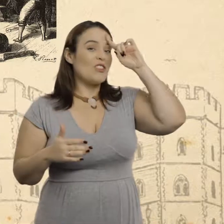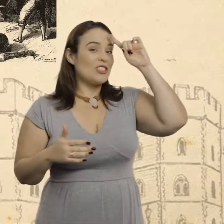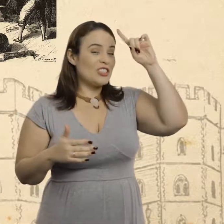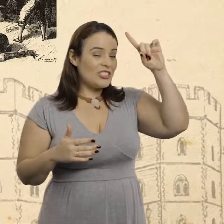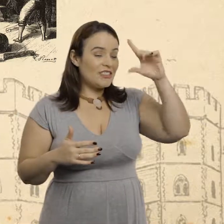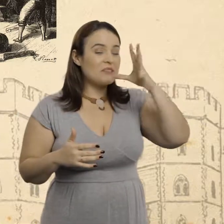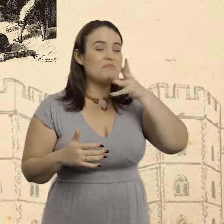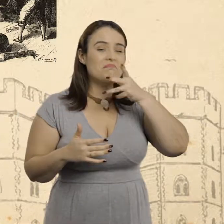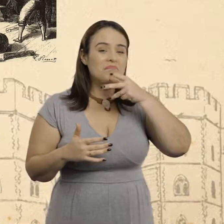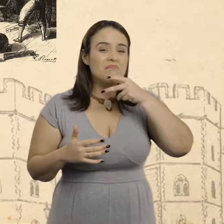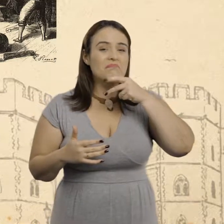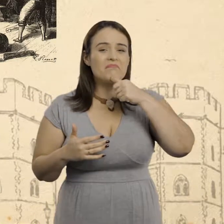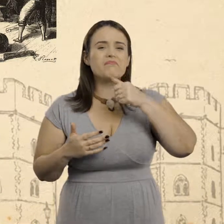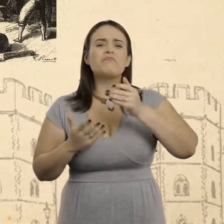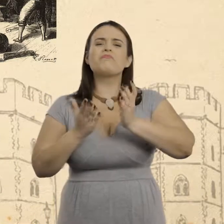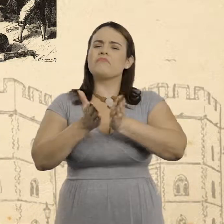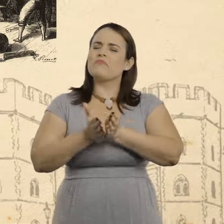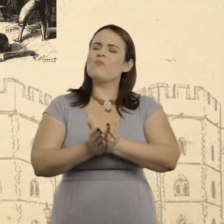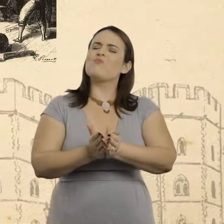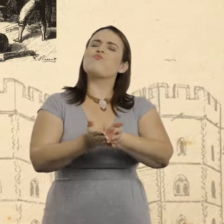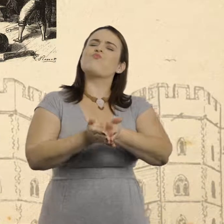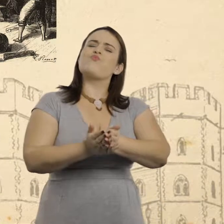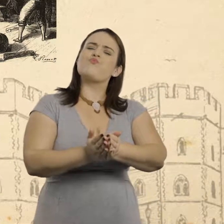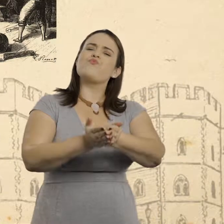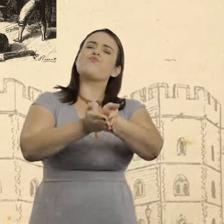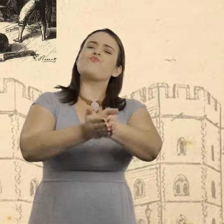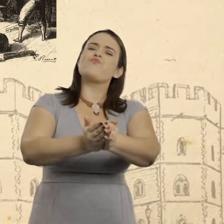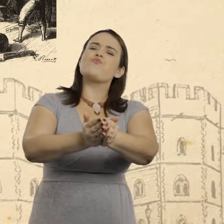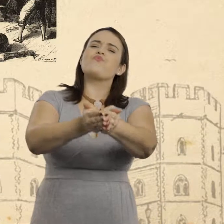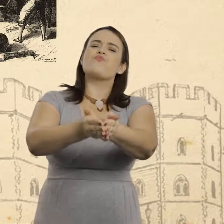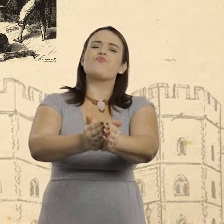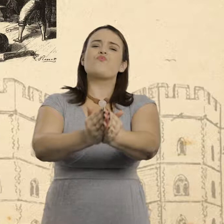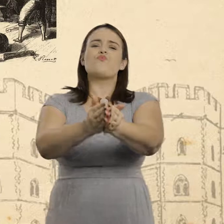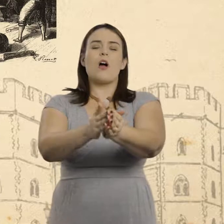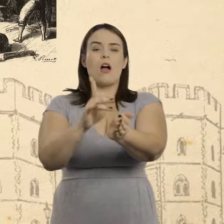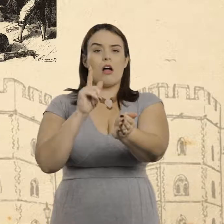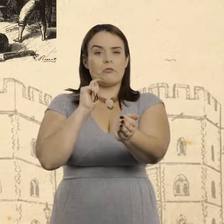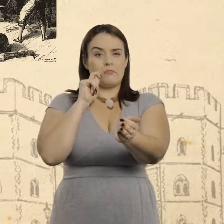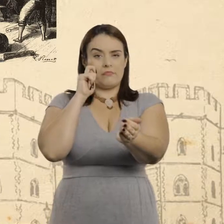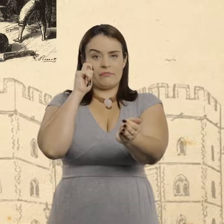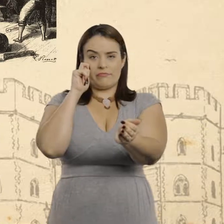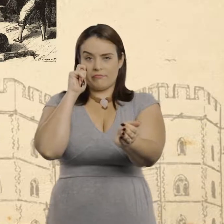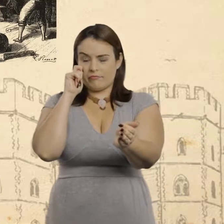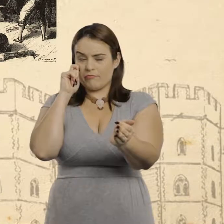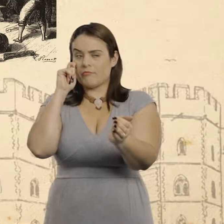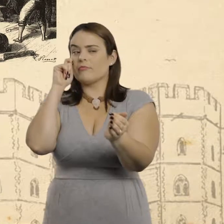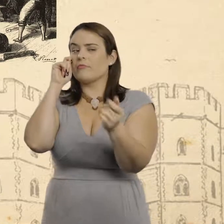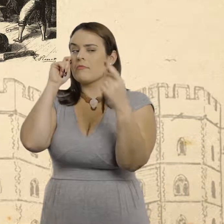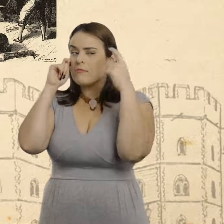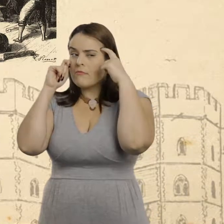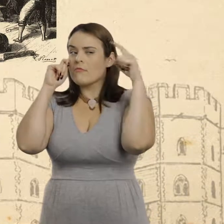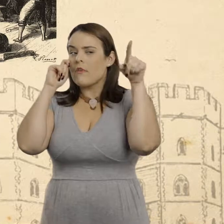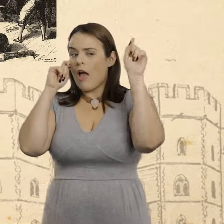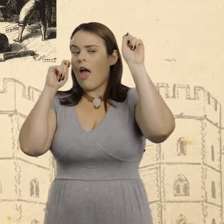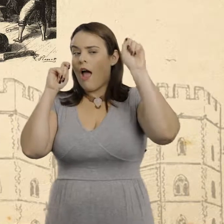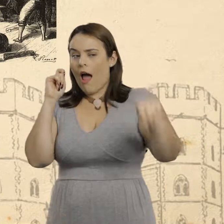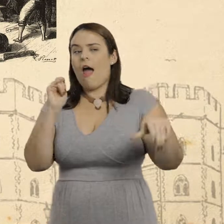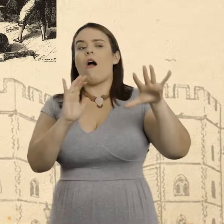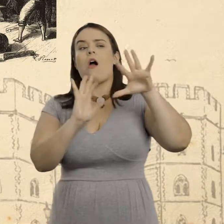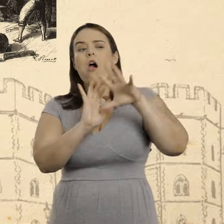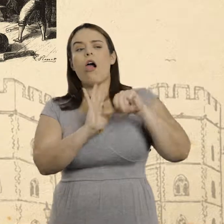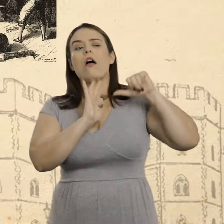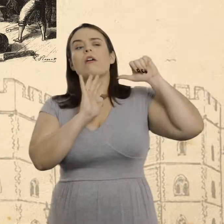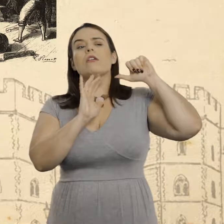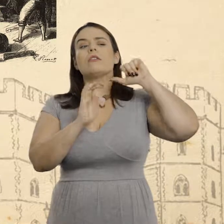dias. Nos primeiros dias, o navio foi muito bem. O detetive Fix continuava achando que o Sr. Fogg era um ladrão.